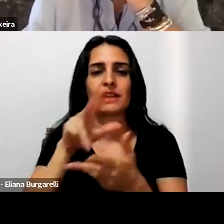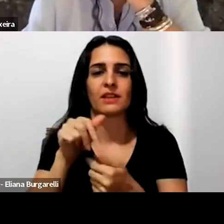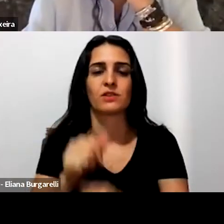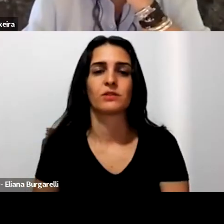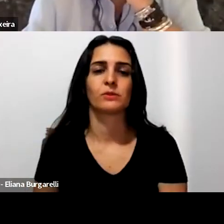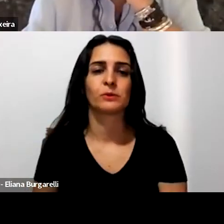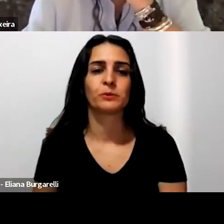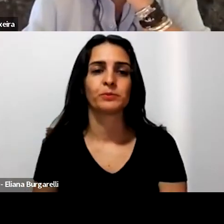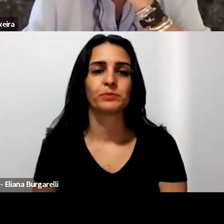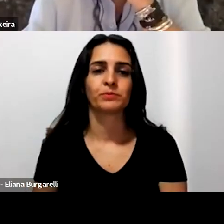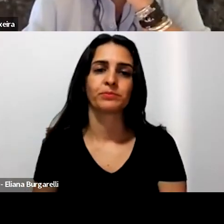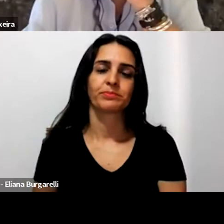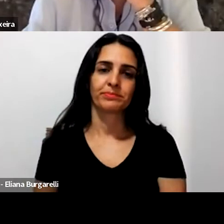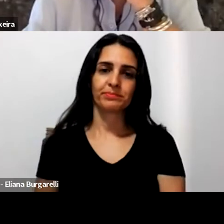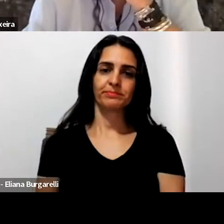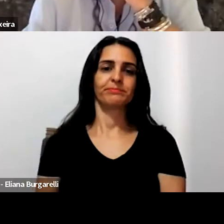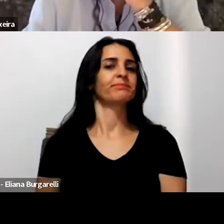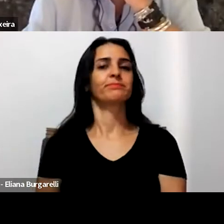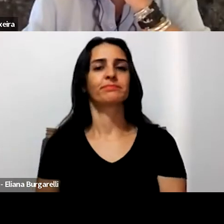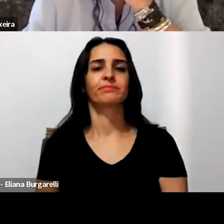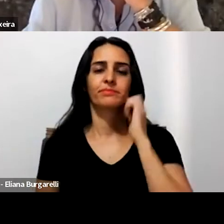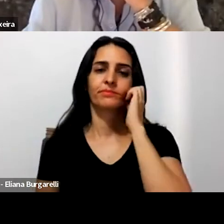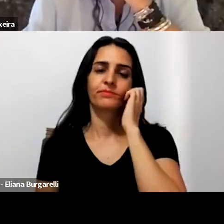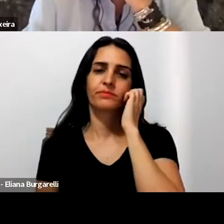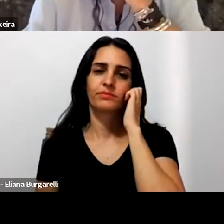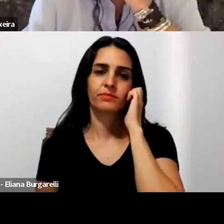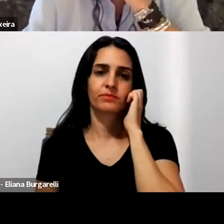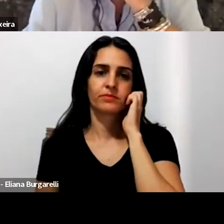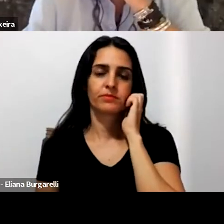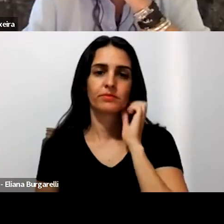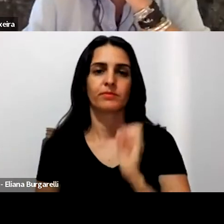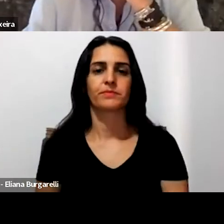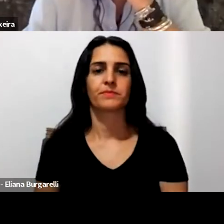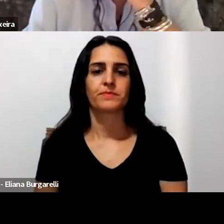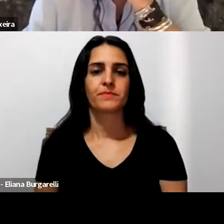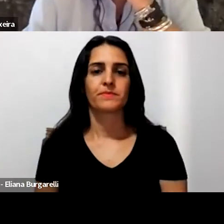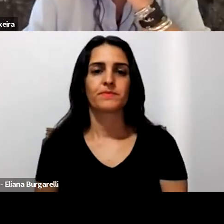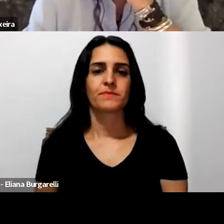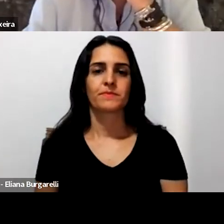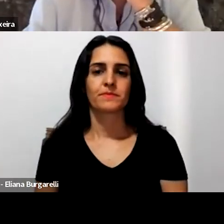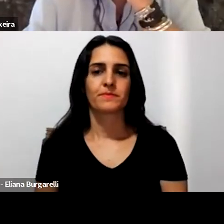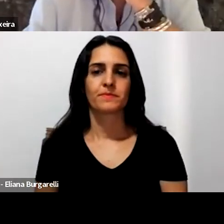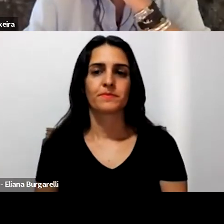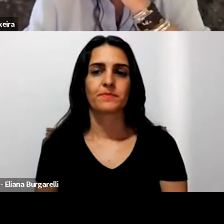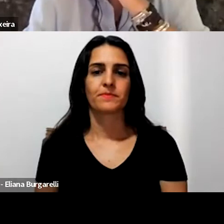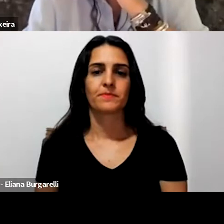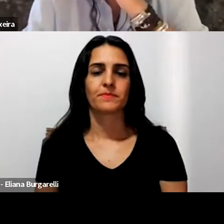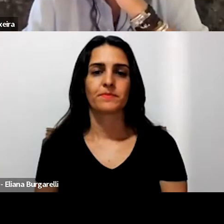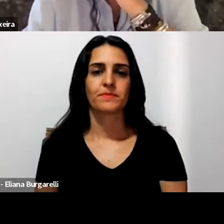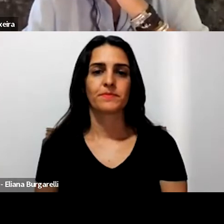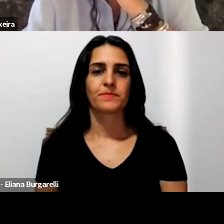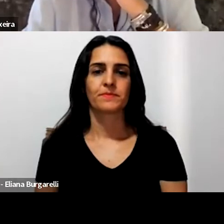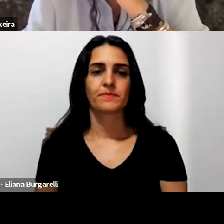e Sociedade desde 2015. Ancienne présidente du conseil d'administration de Greenpeace International.